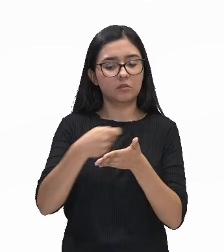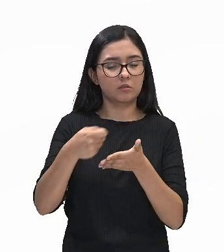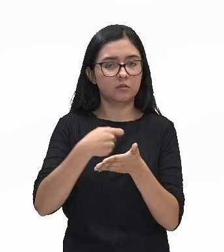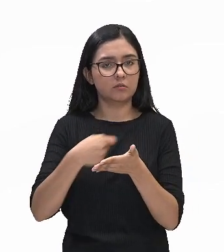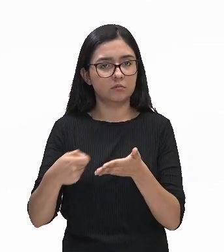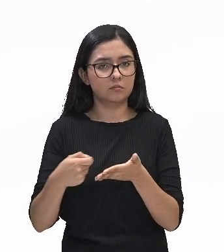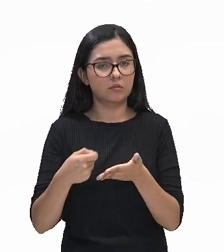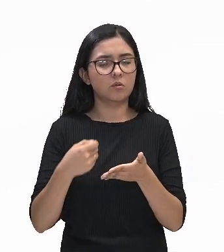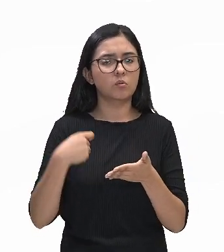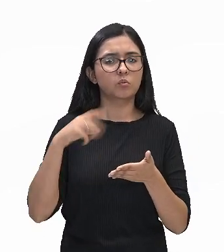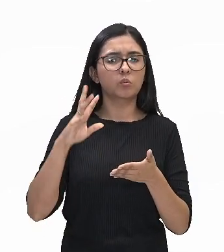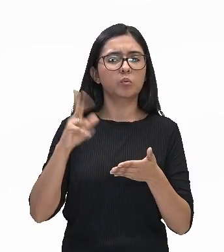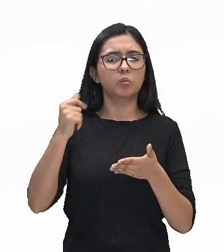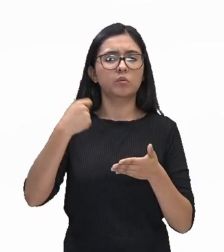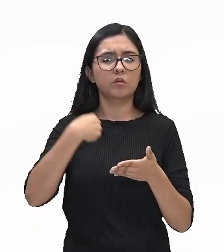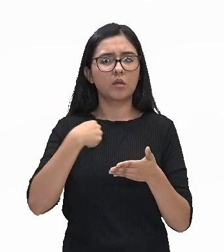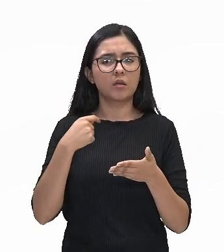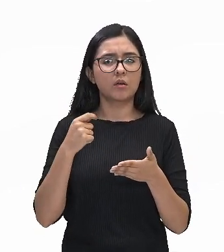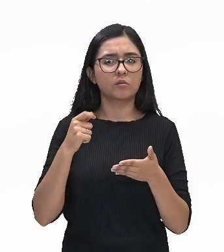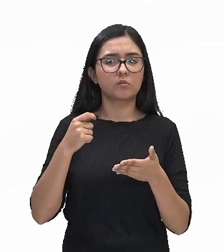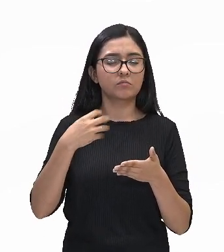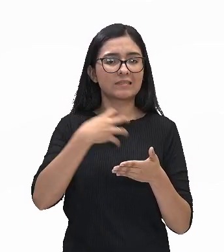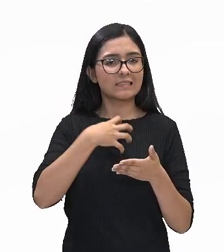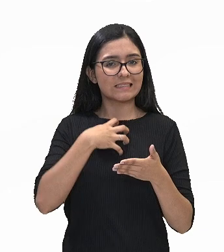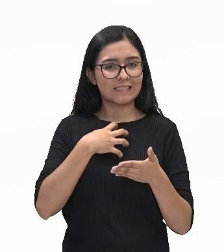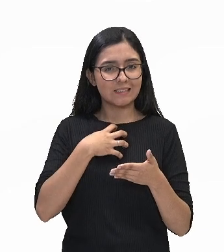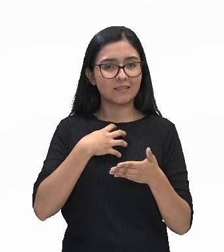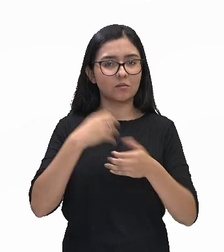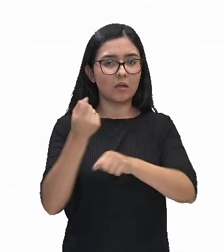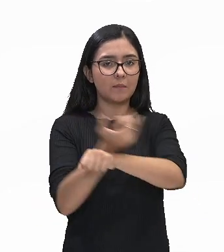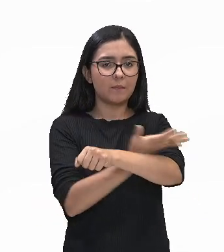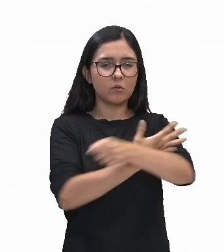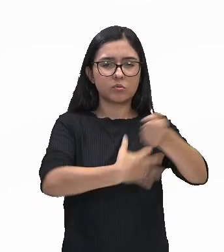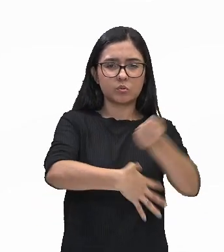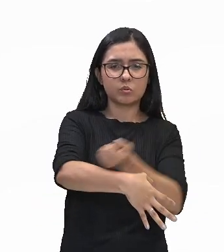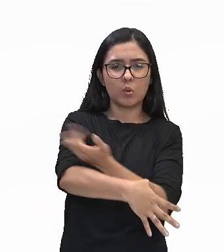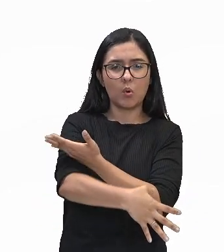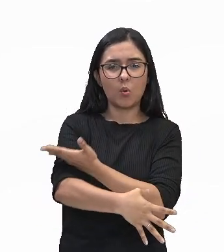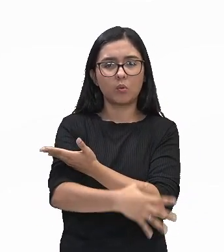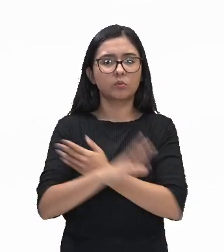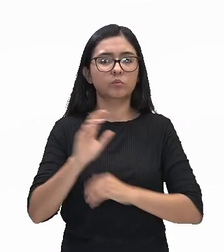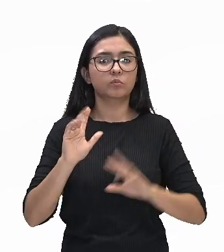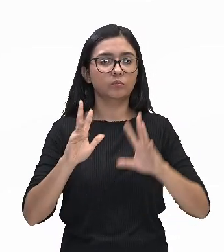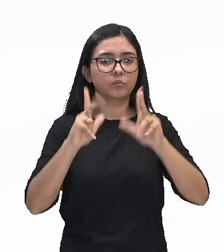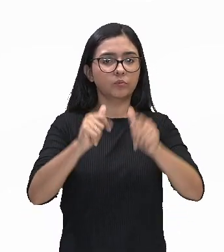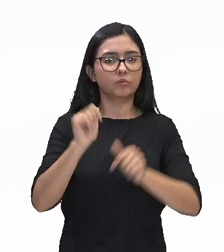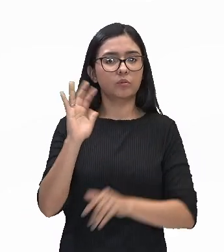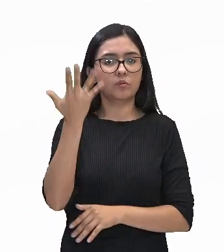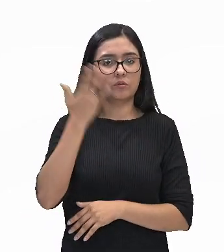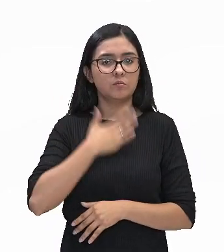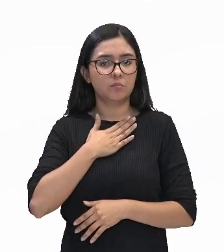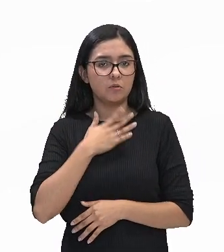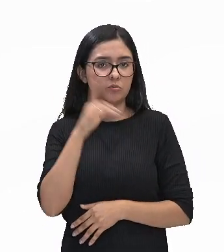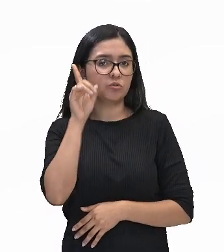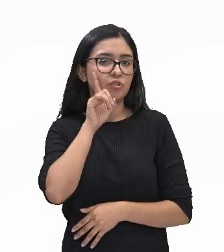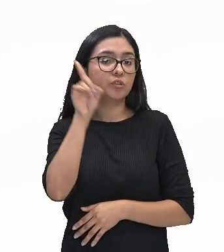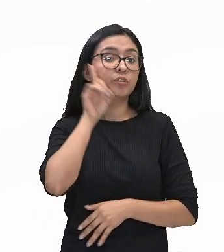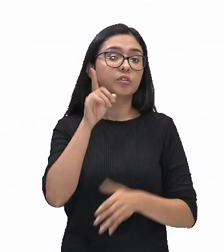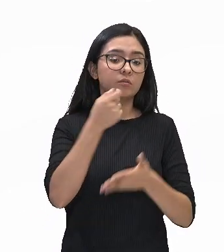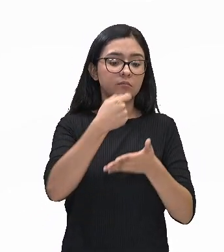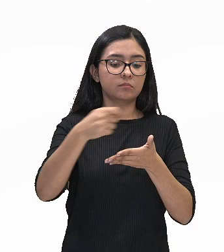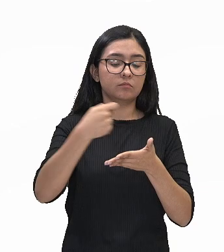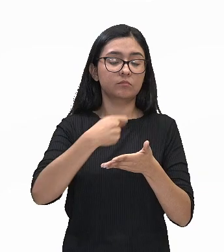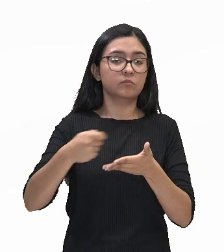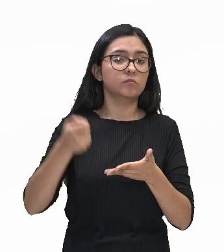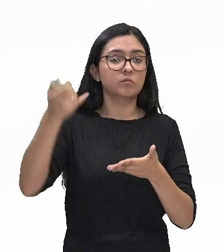o que eu sinto, as minhas emoções lá no meu diário, tudo o que acontece no meu dia a dia, estou falando de quem? De